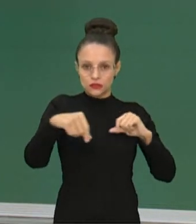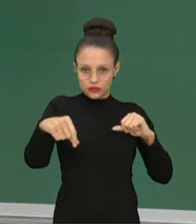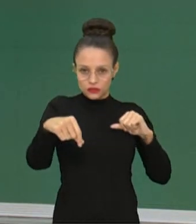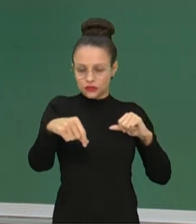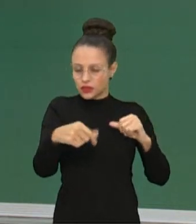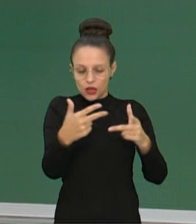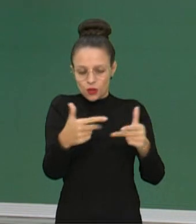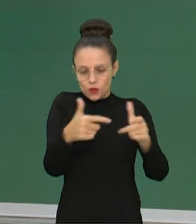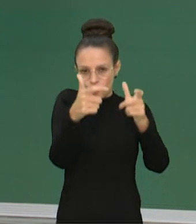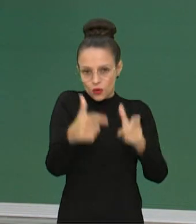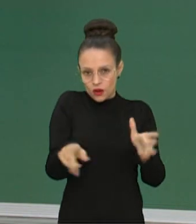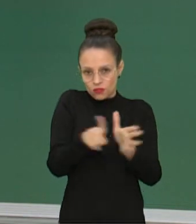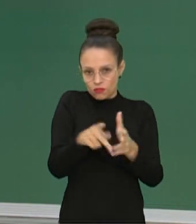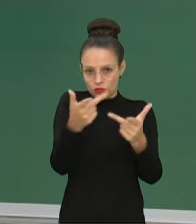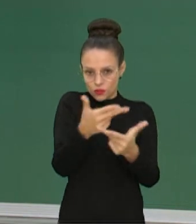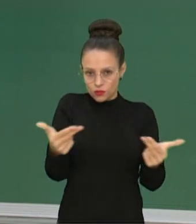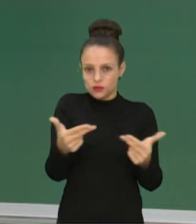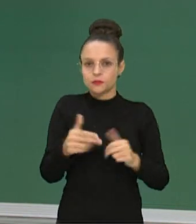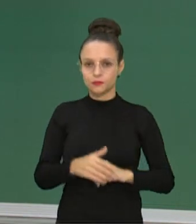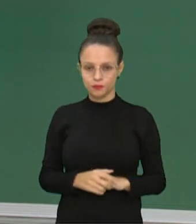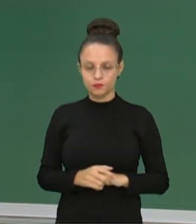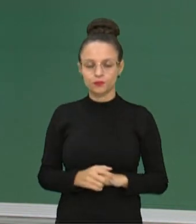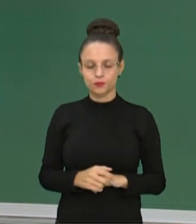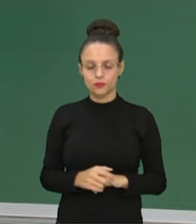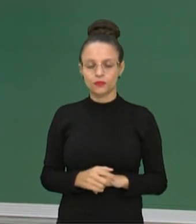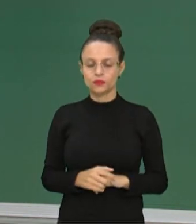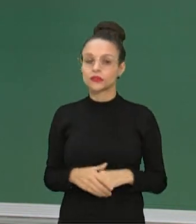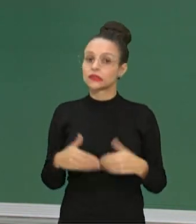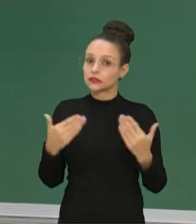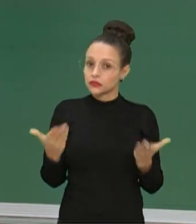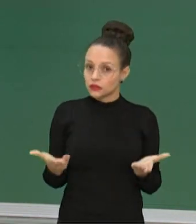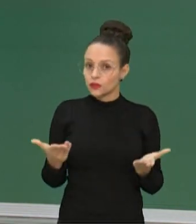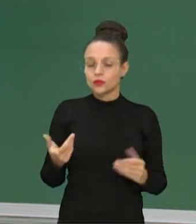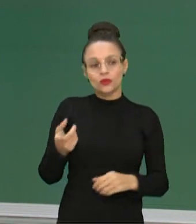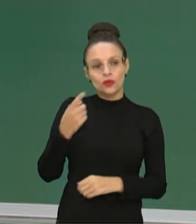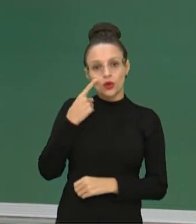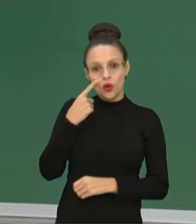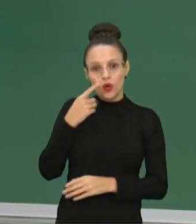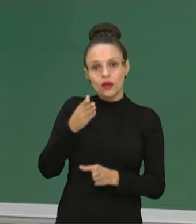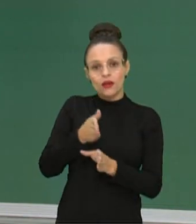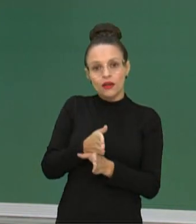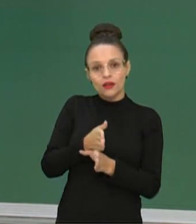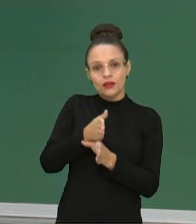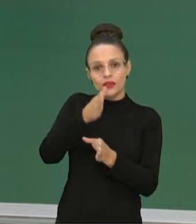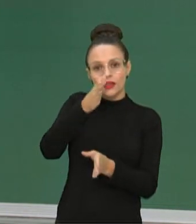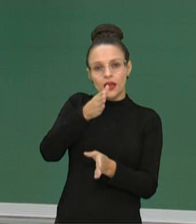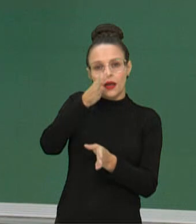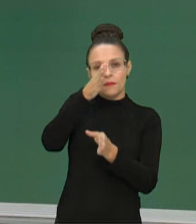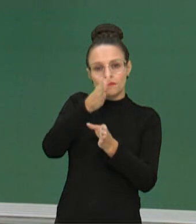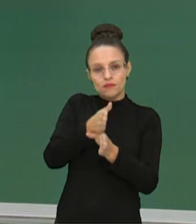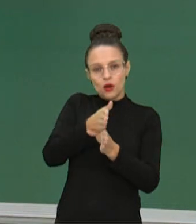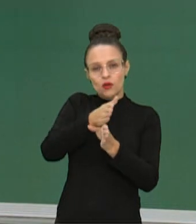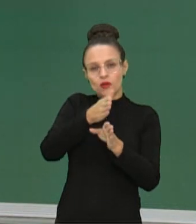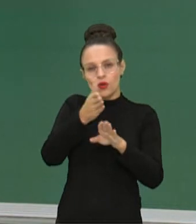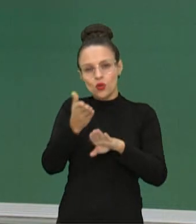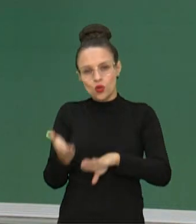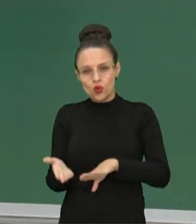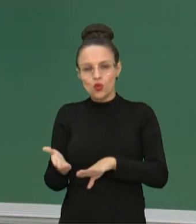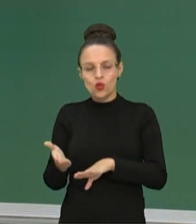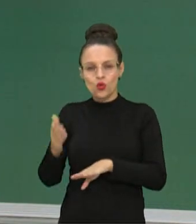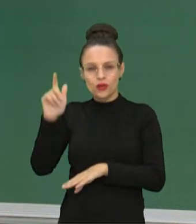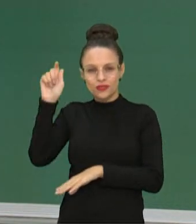alguma coisa, lugar de alguma coisa, tá bom? Então, a queda do Muro de Berlim é o primeiro sinal de que a União